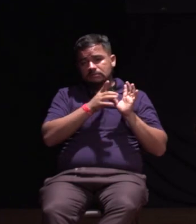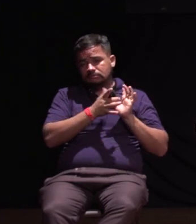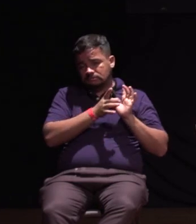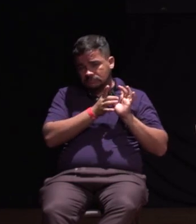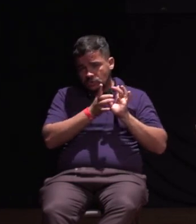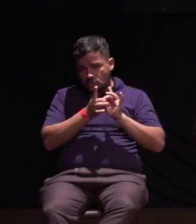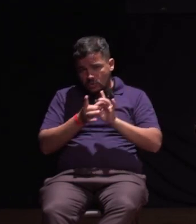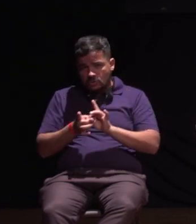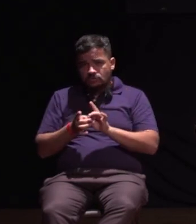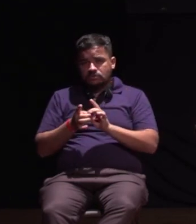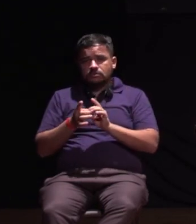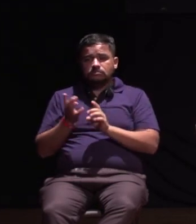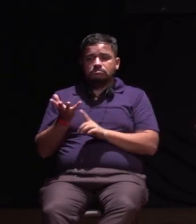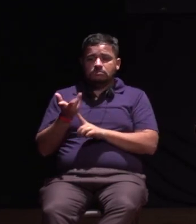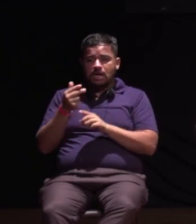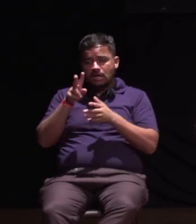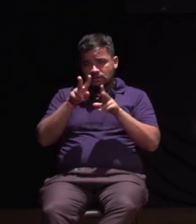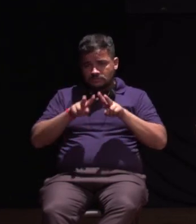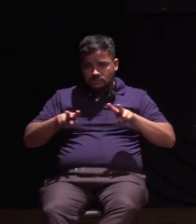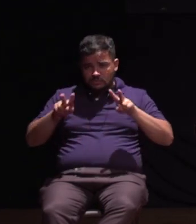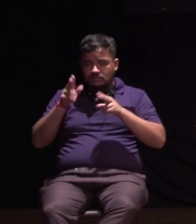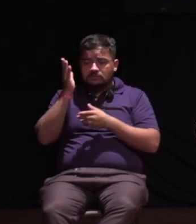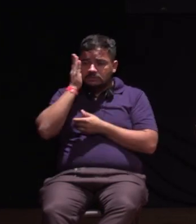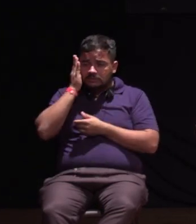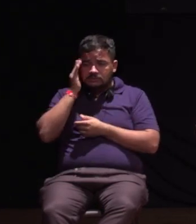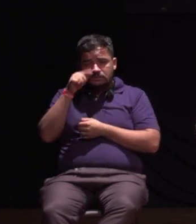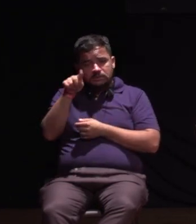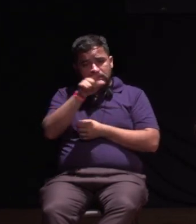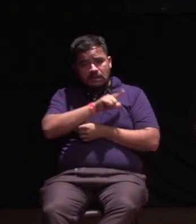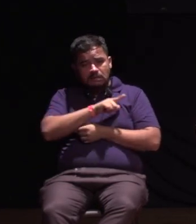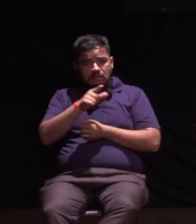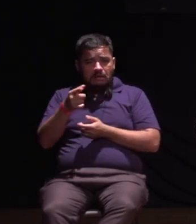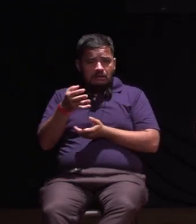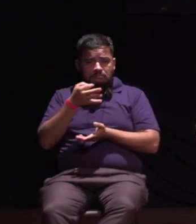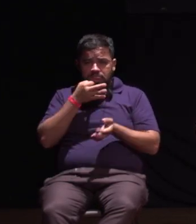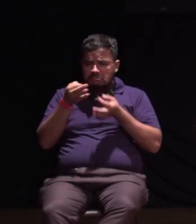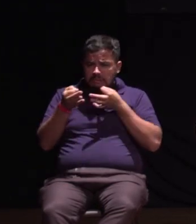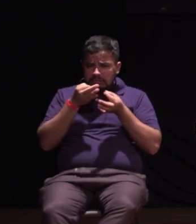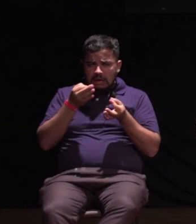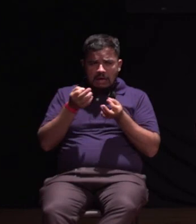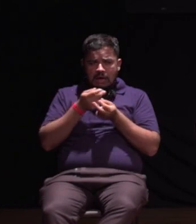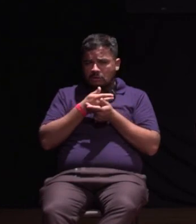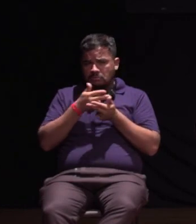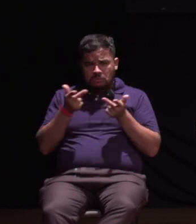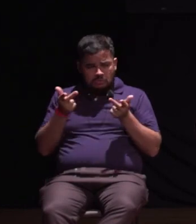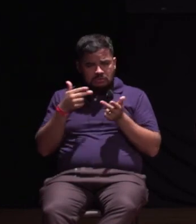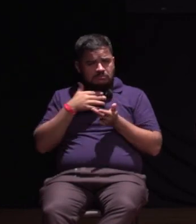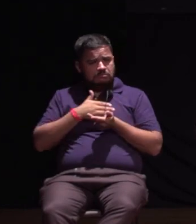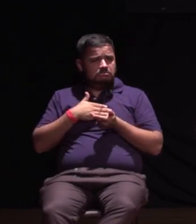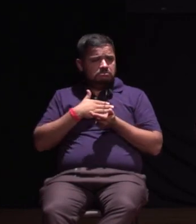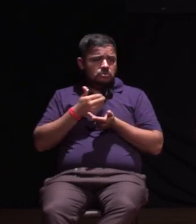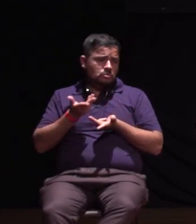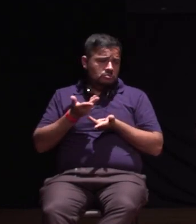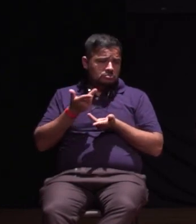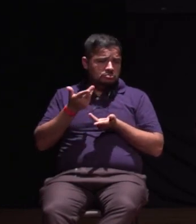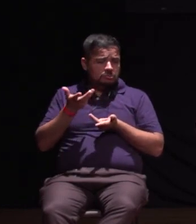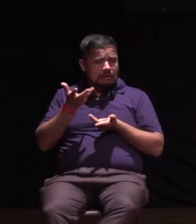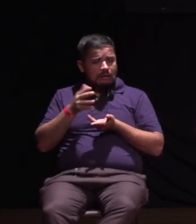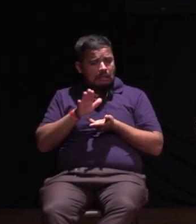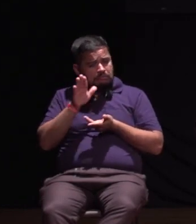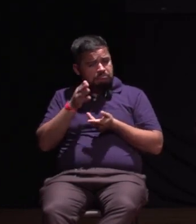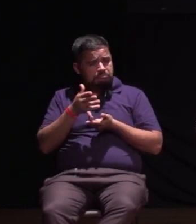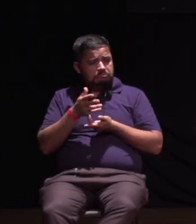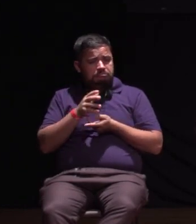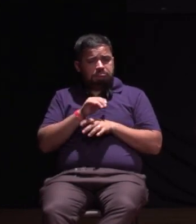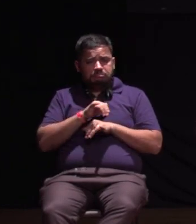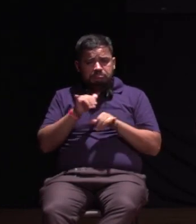contexto das artes visuais. Eu queria saber se vocês têm mais algum comentário, alguma coisa que vocês gostariam de falar para